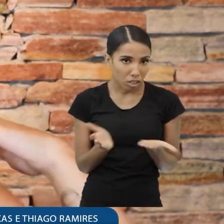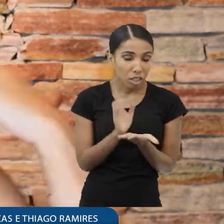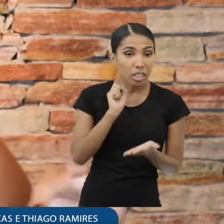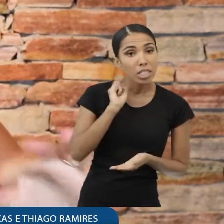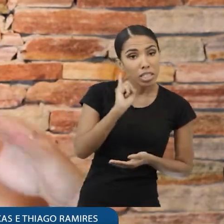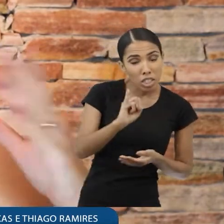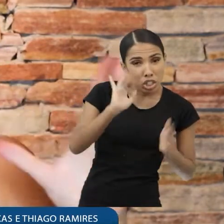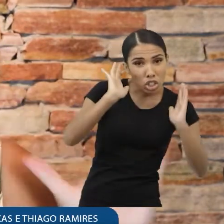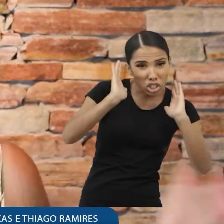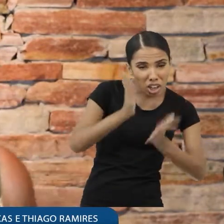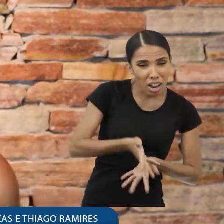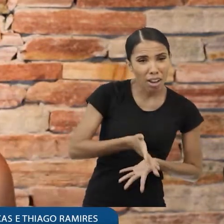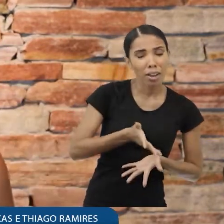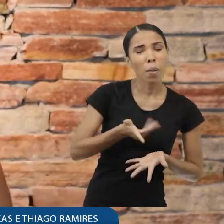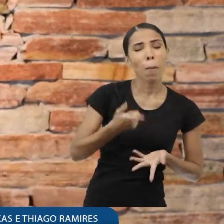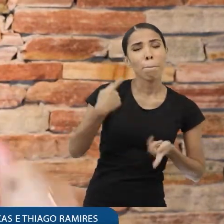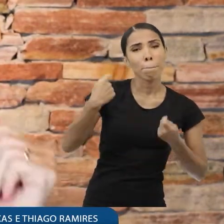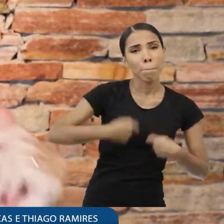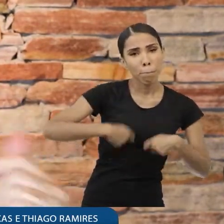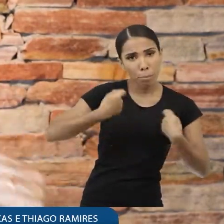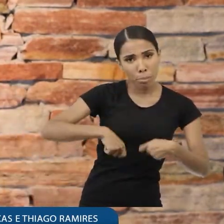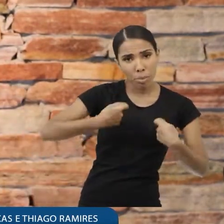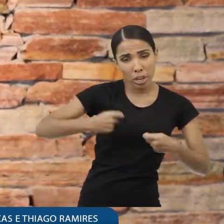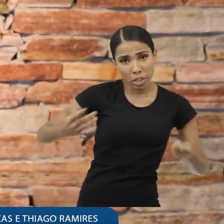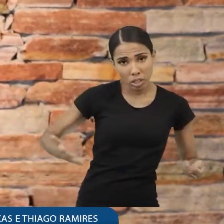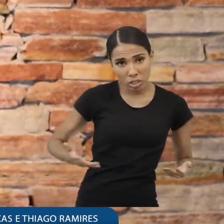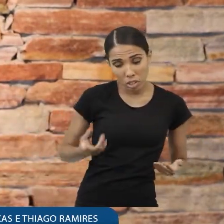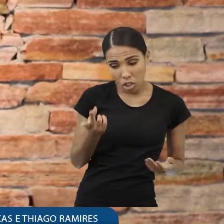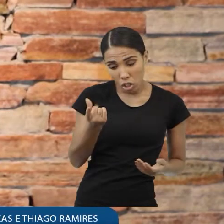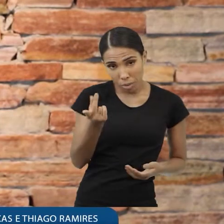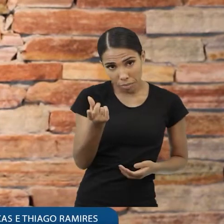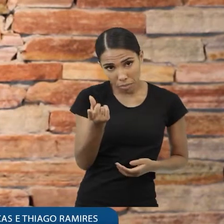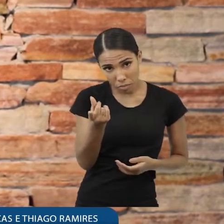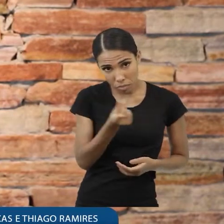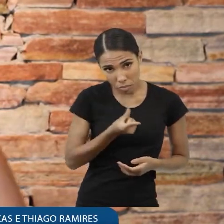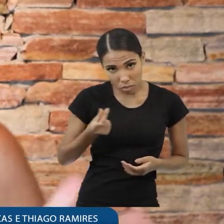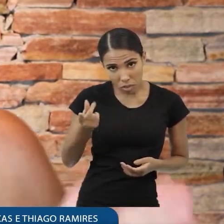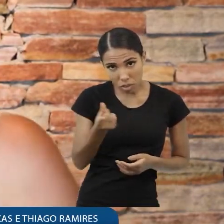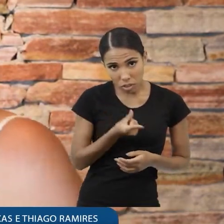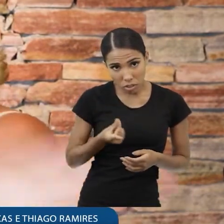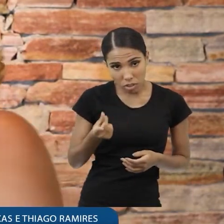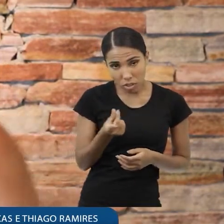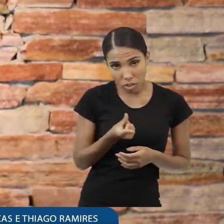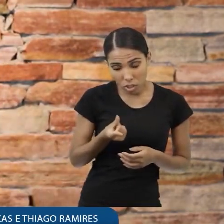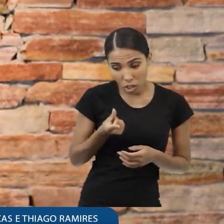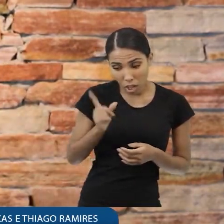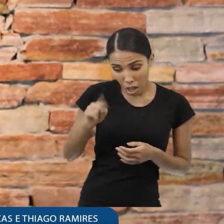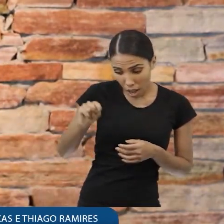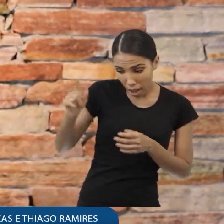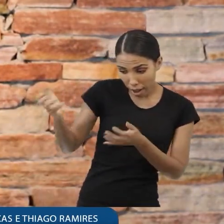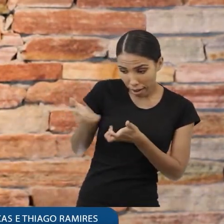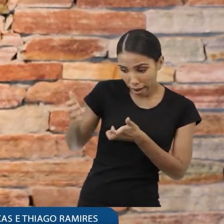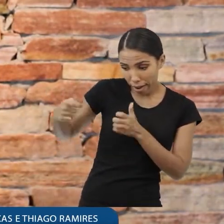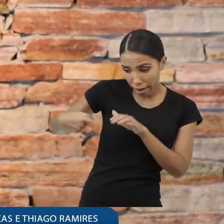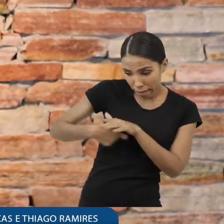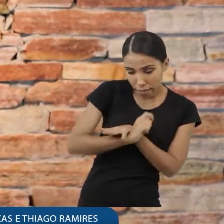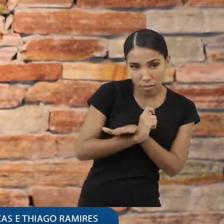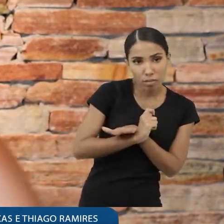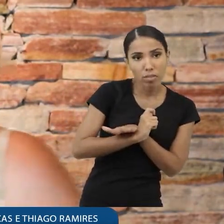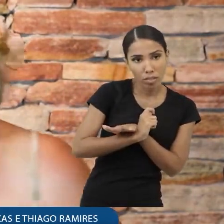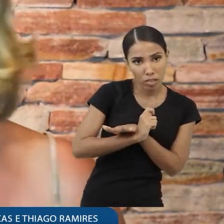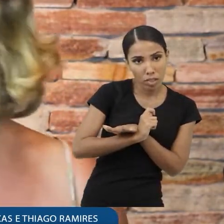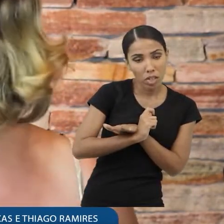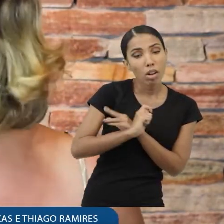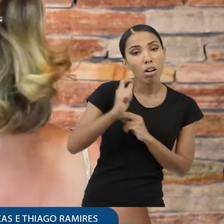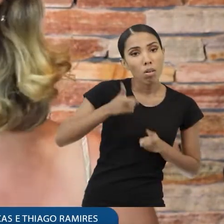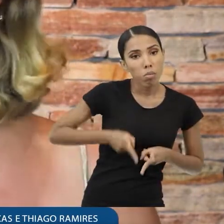agora? Bem, se você chegou à conclusão que você precisa de incentivo fiscal para chegar nessas empresas que você quer que invistam no seu projeto,